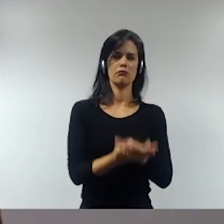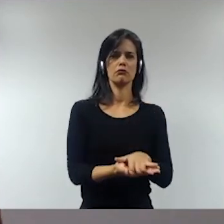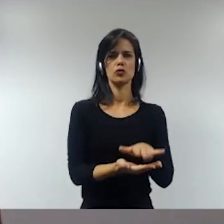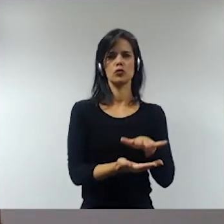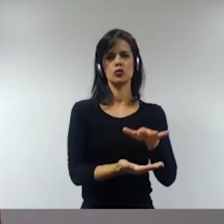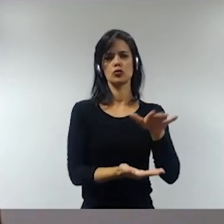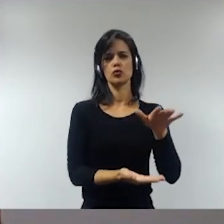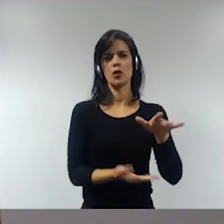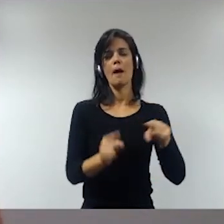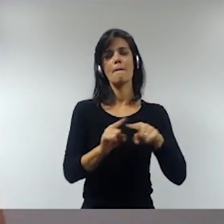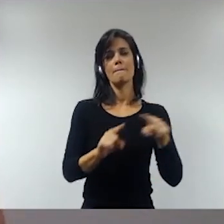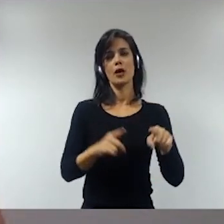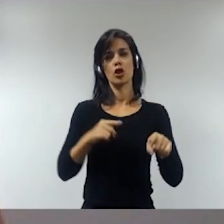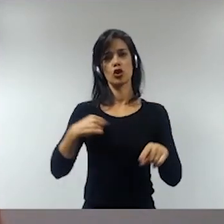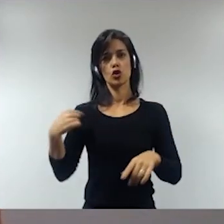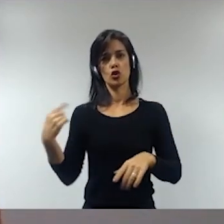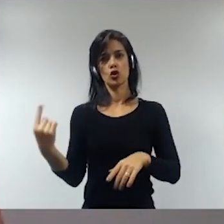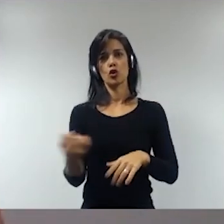nossa prerrogativa